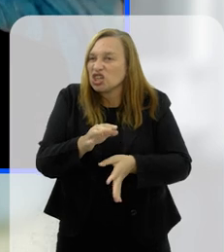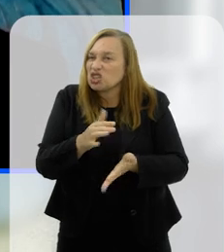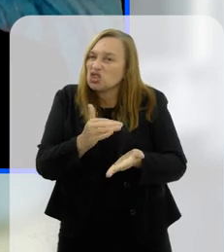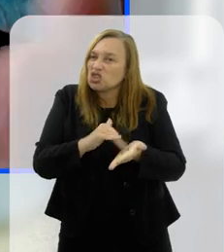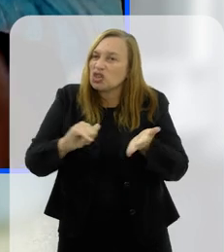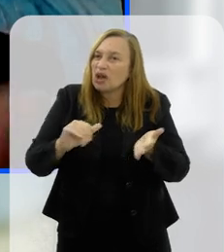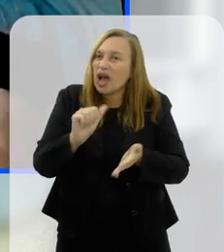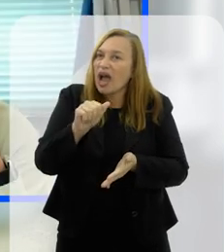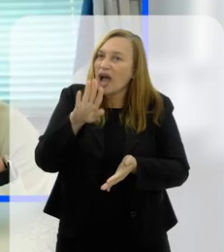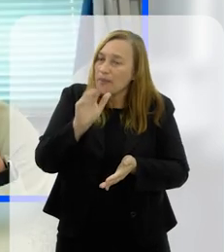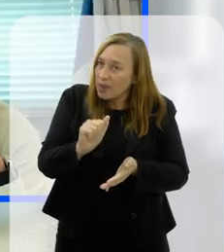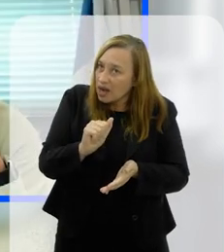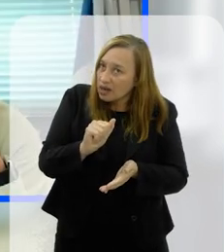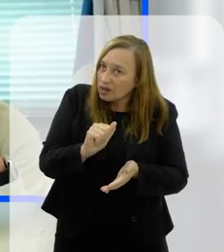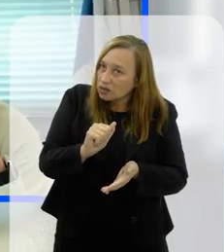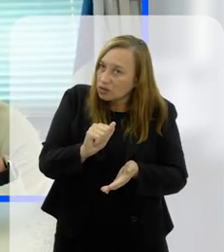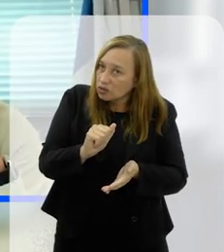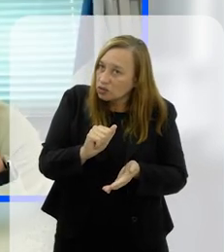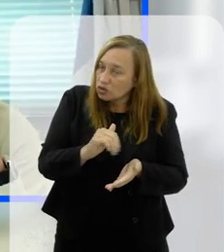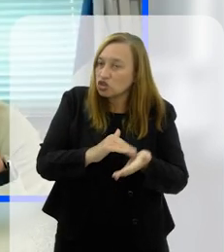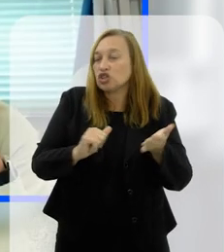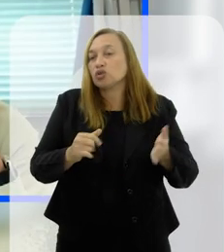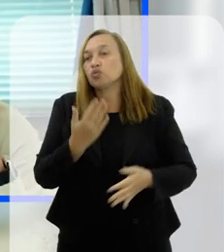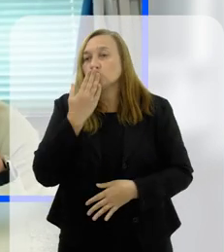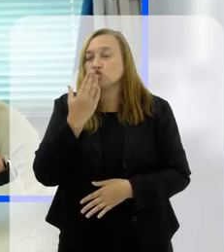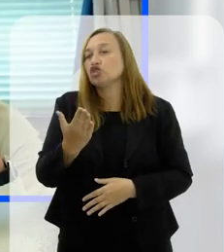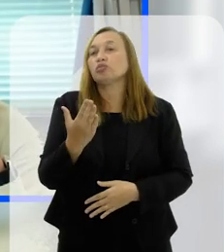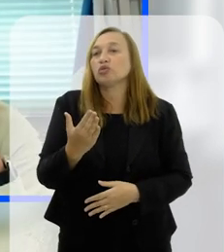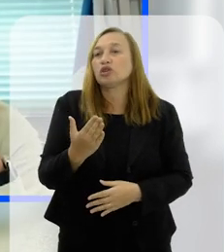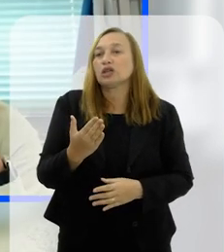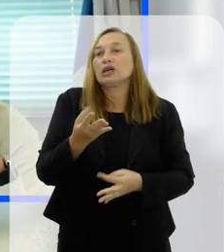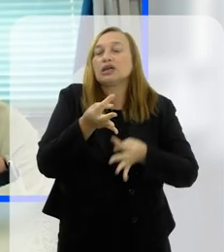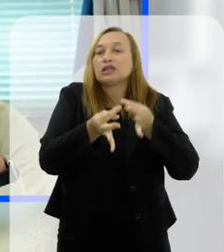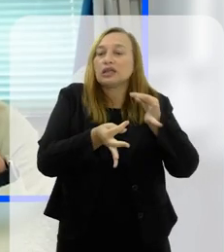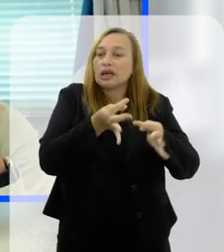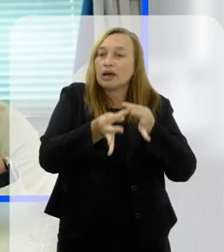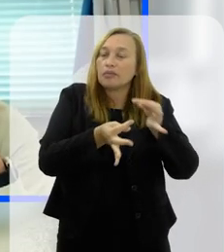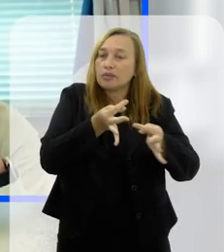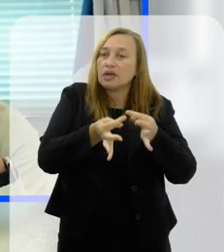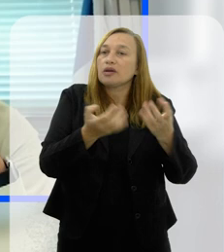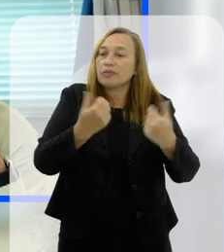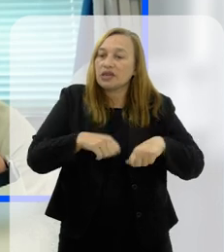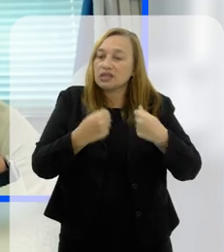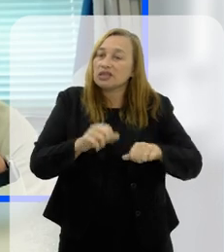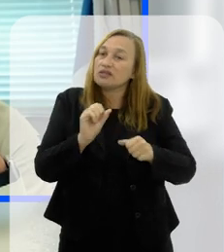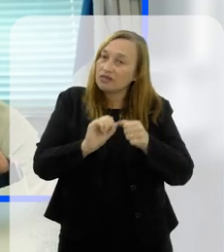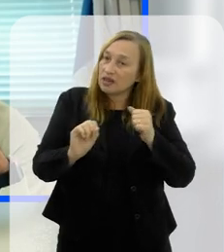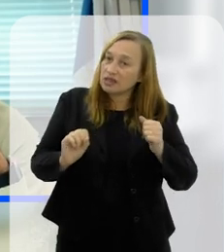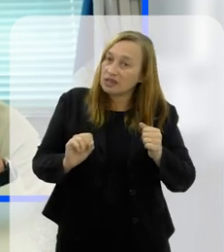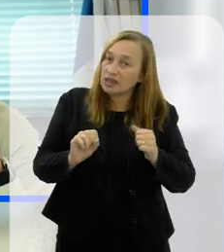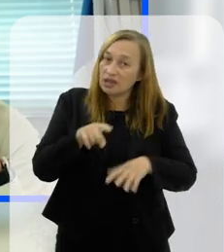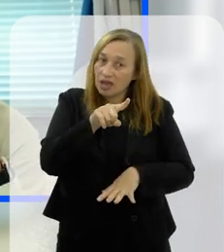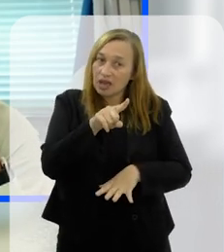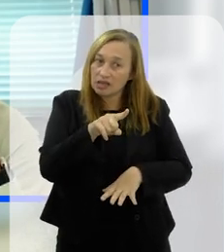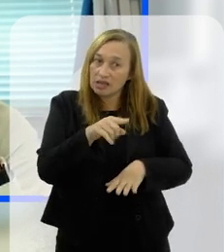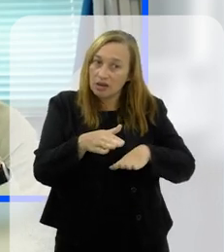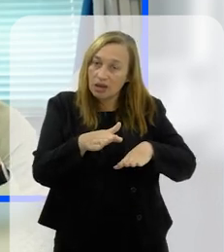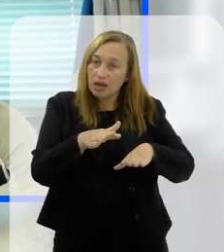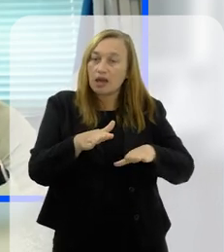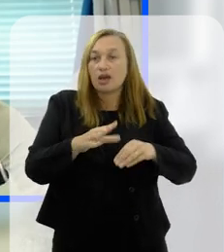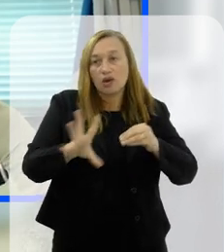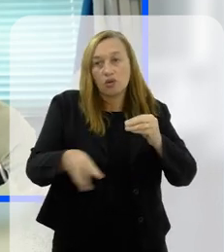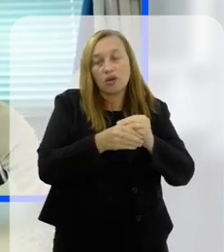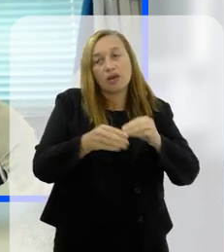tirando aba eu tô até tirando um tipo de de de terapia que ele deveria fazer para se colocar essa ficar muito mais